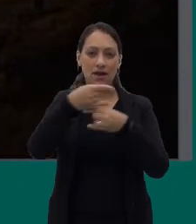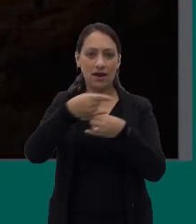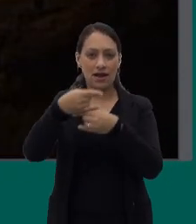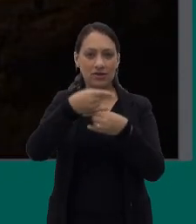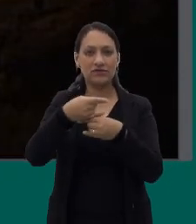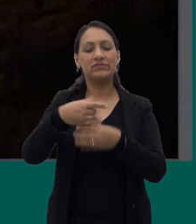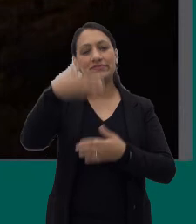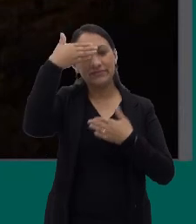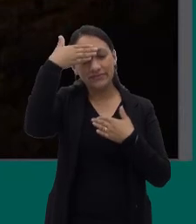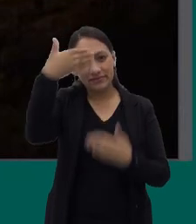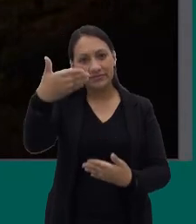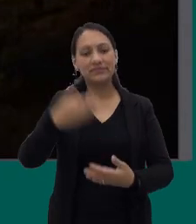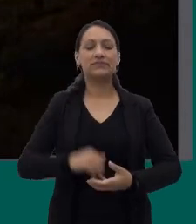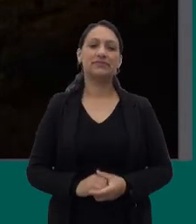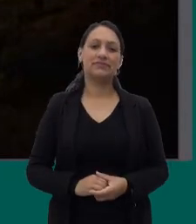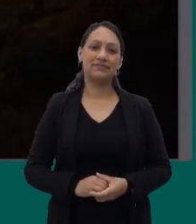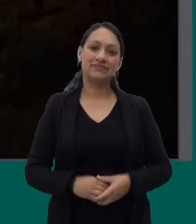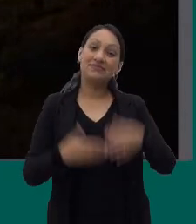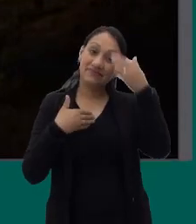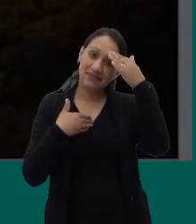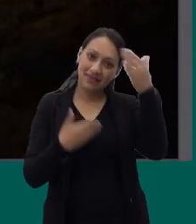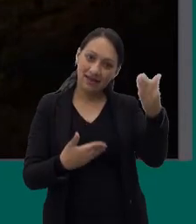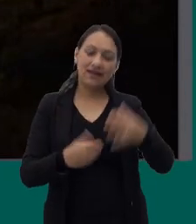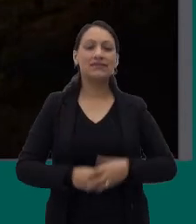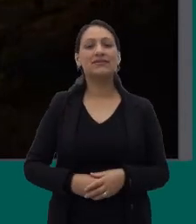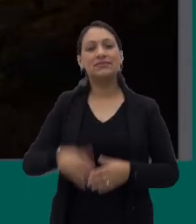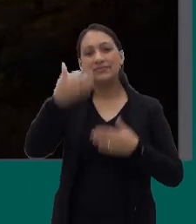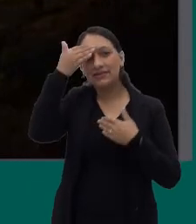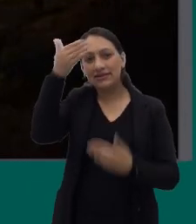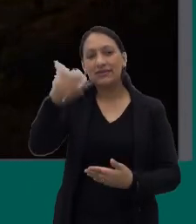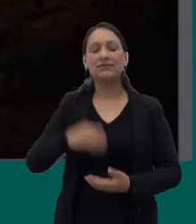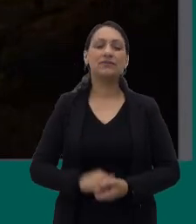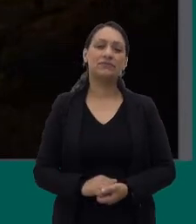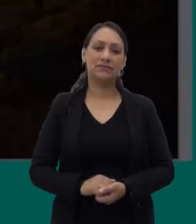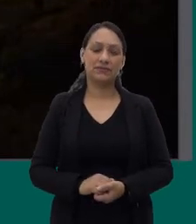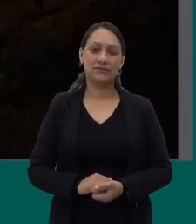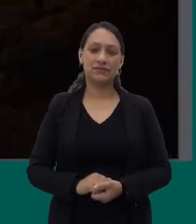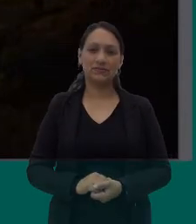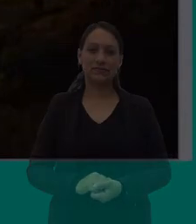Muito obrigado. Muito obrigada. Muito obrigada. Até uma